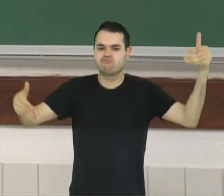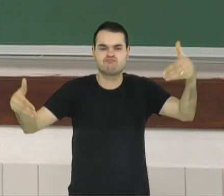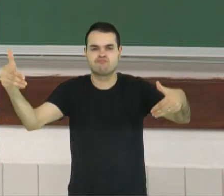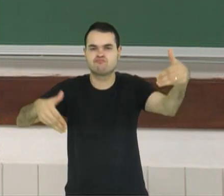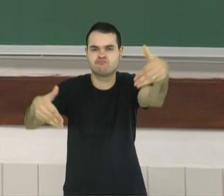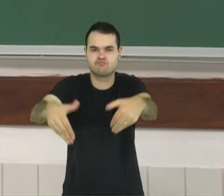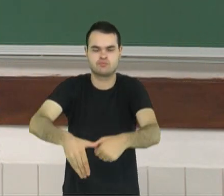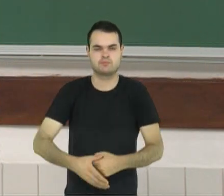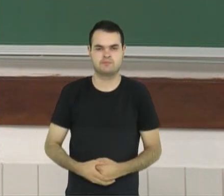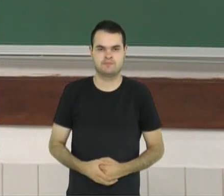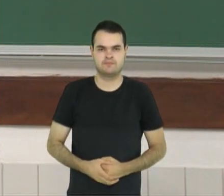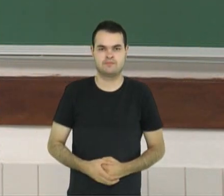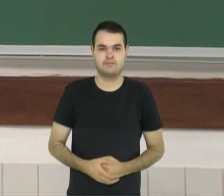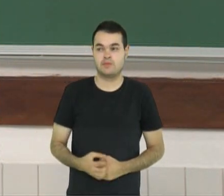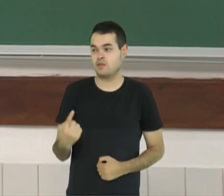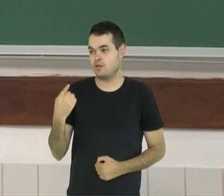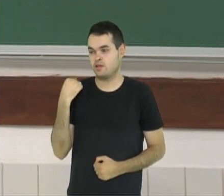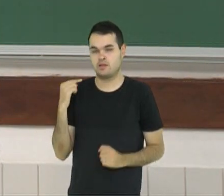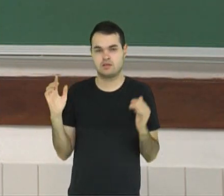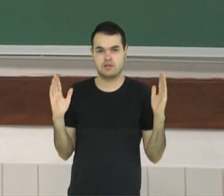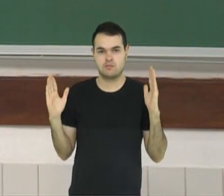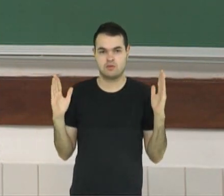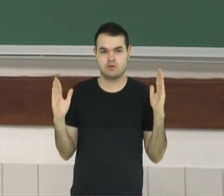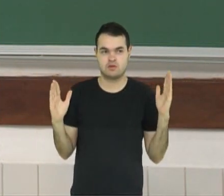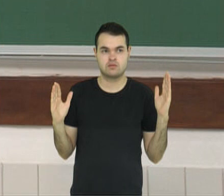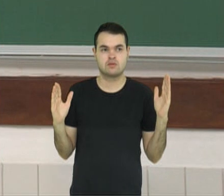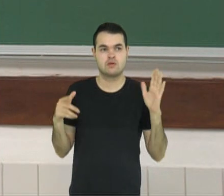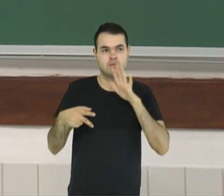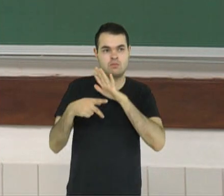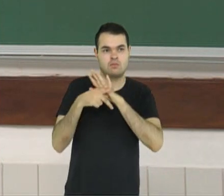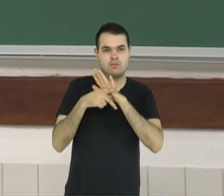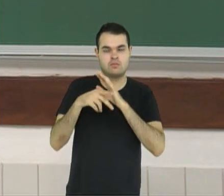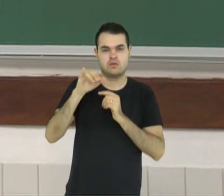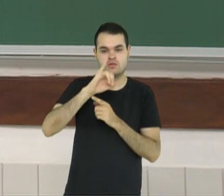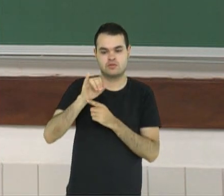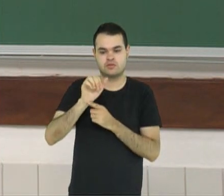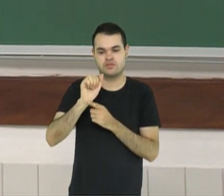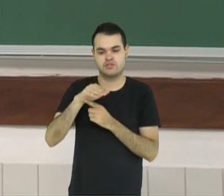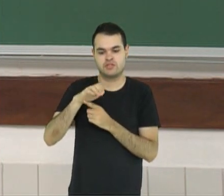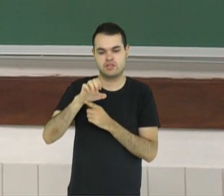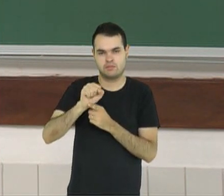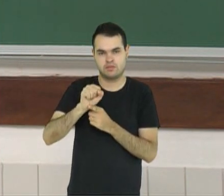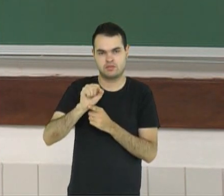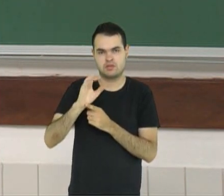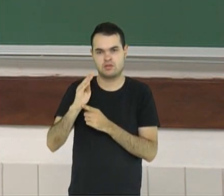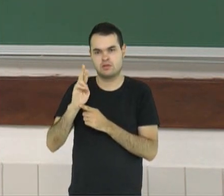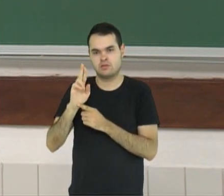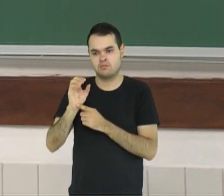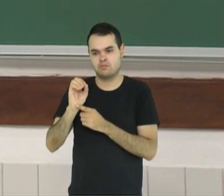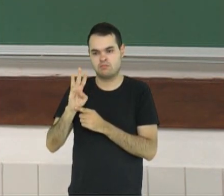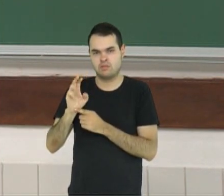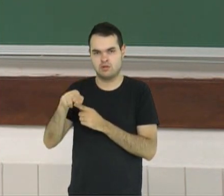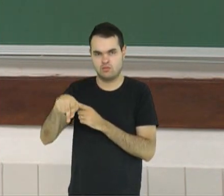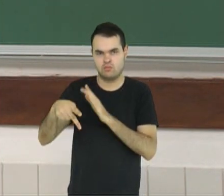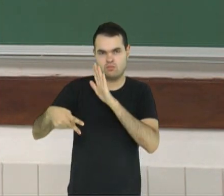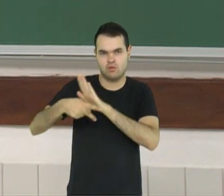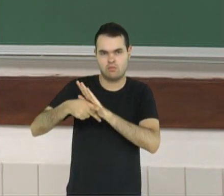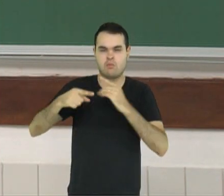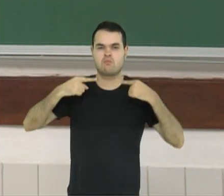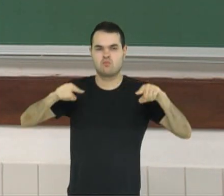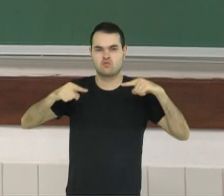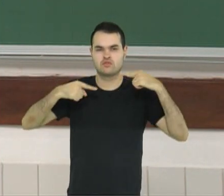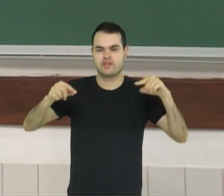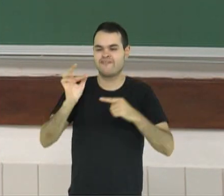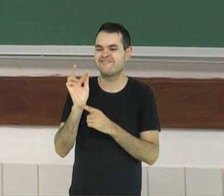interessante. Na época, James Brown, que cantava música funk, né, no caso, ele introduziu o funk com